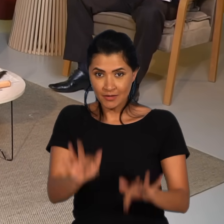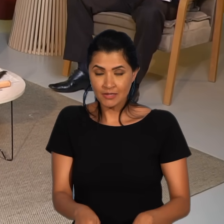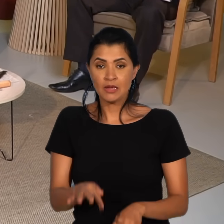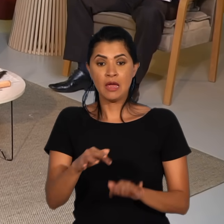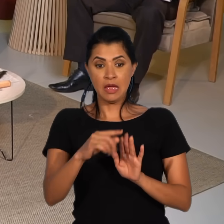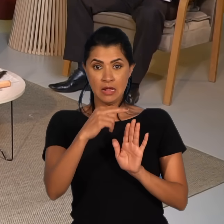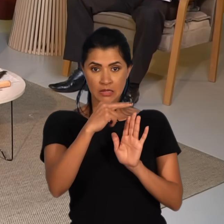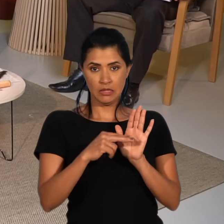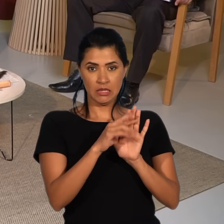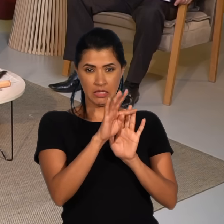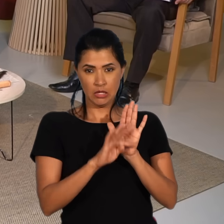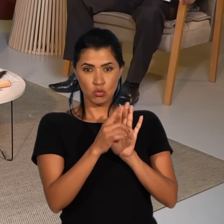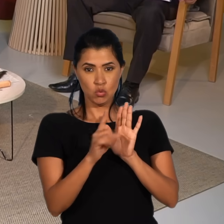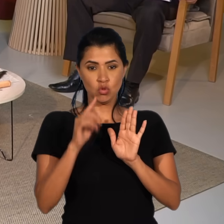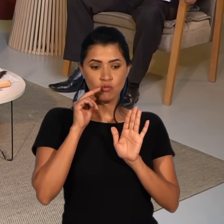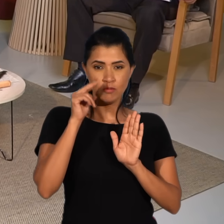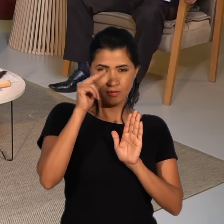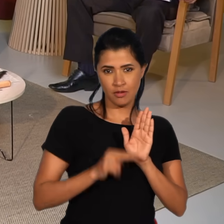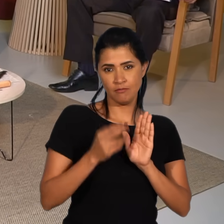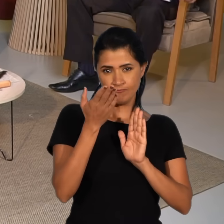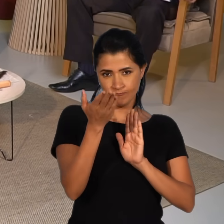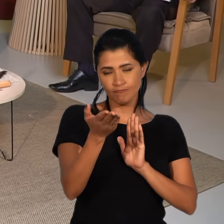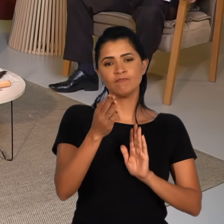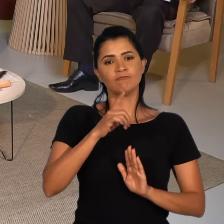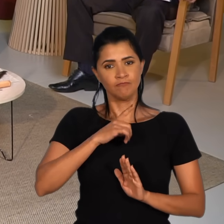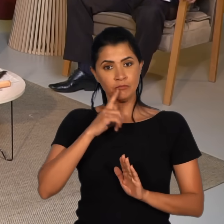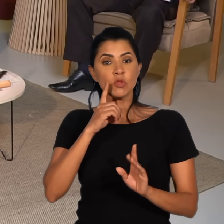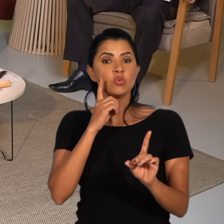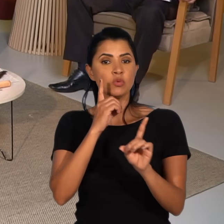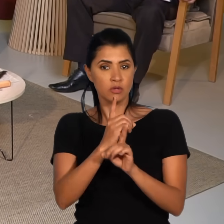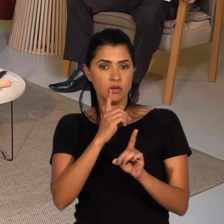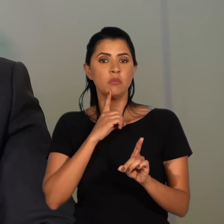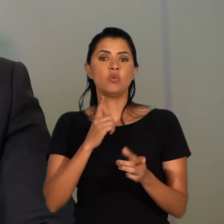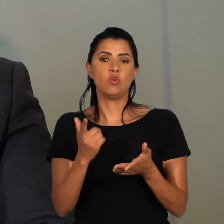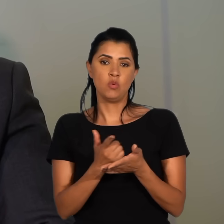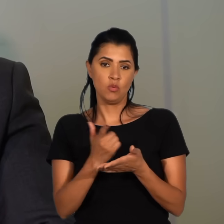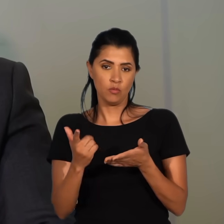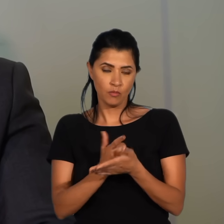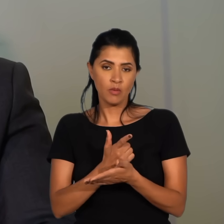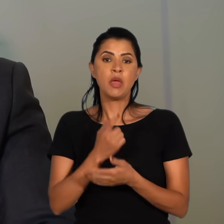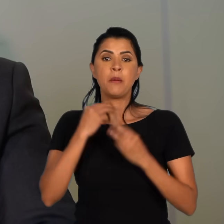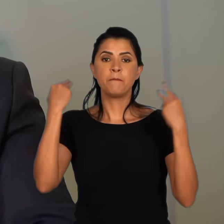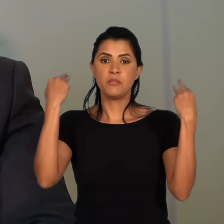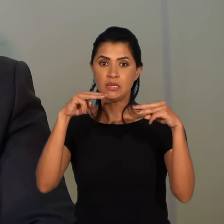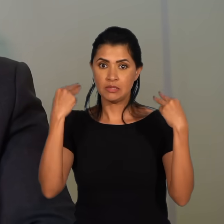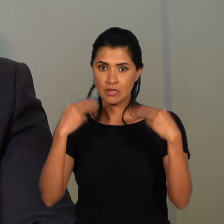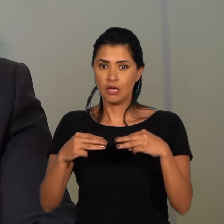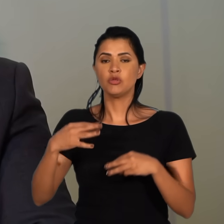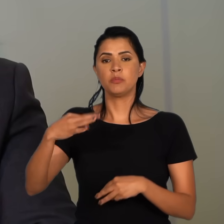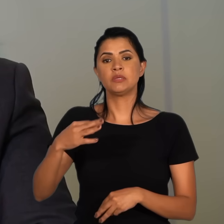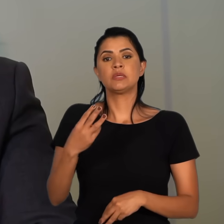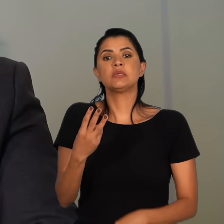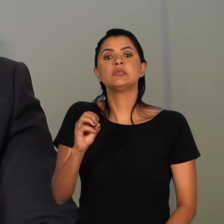finalizar eu queria ler o último texto aqui para vocês que tá eh nós encontramos no livro mensagens escolhidas Volume 1 página